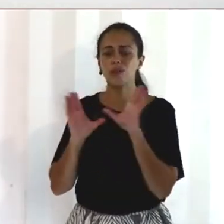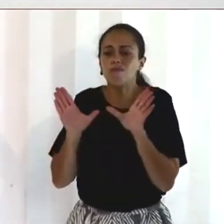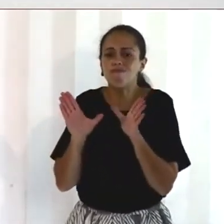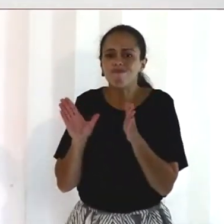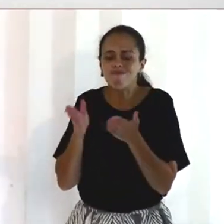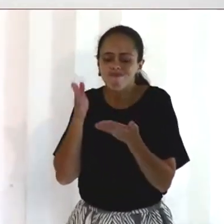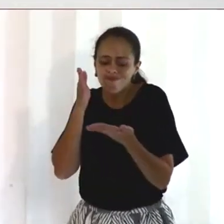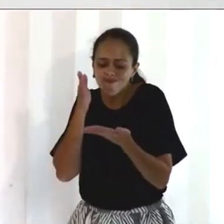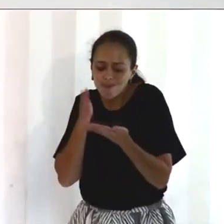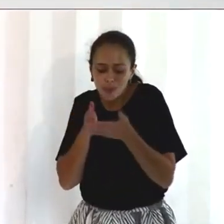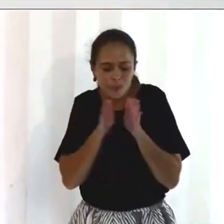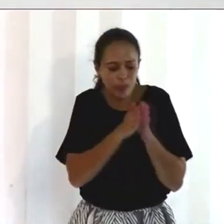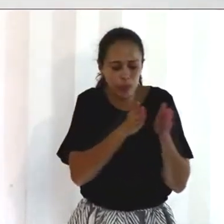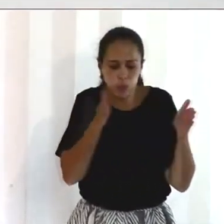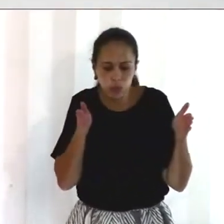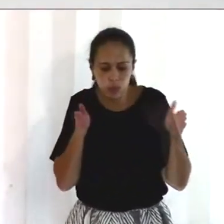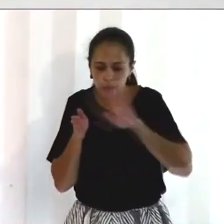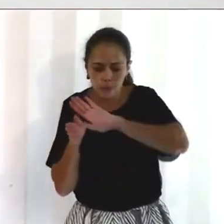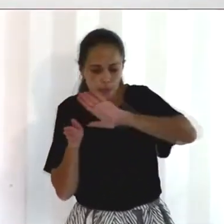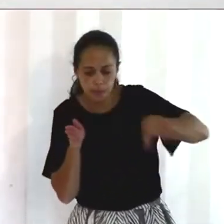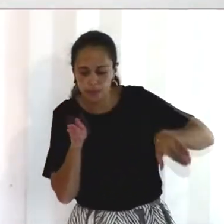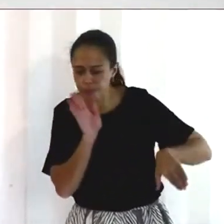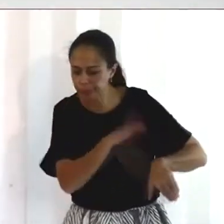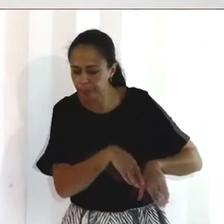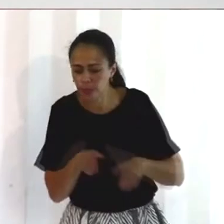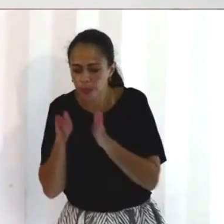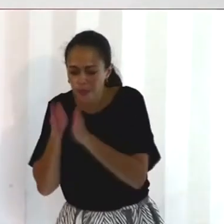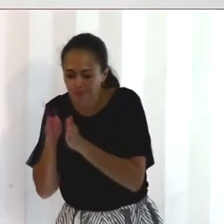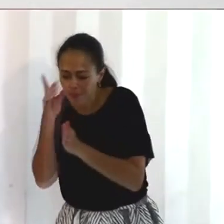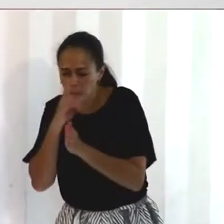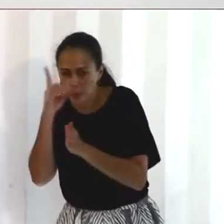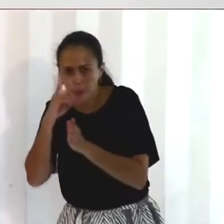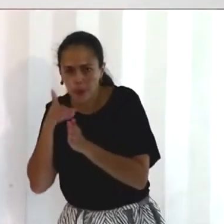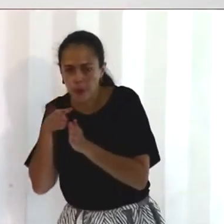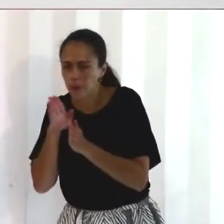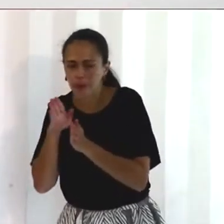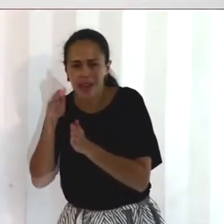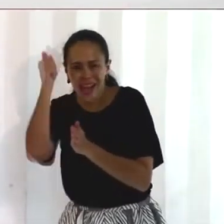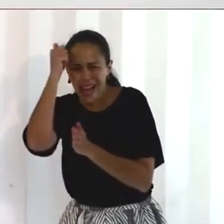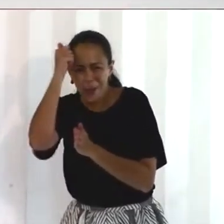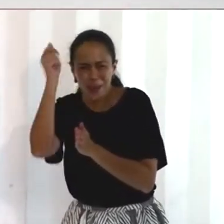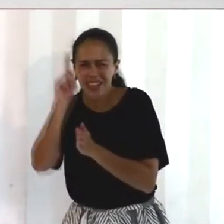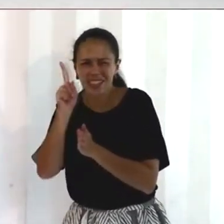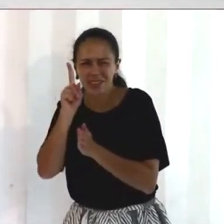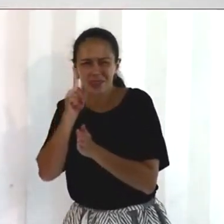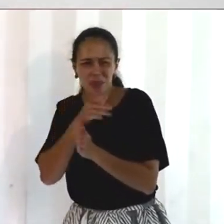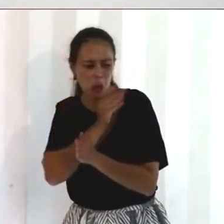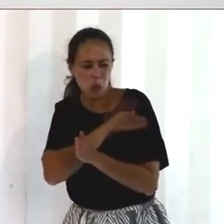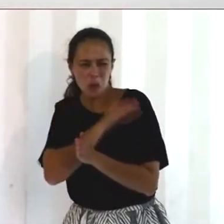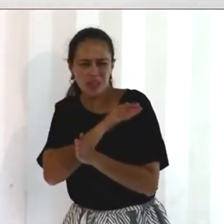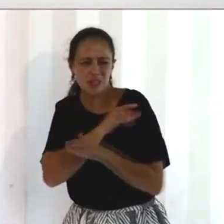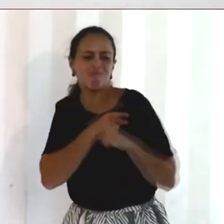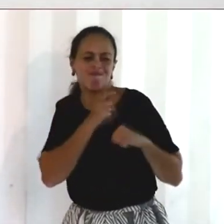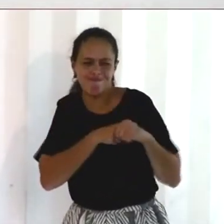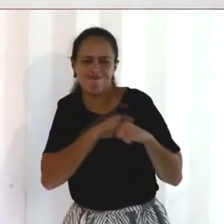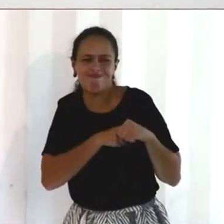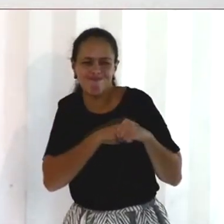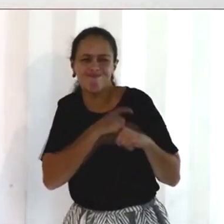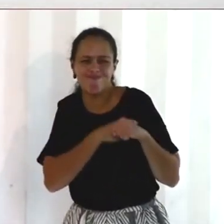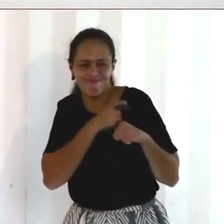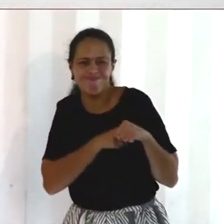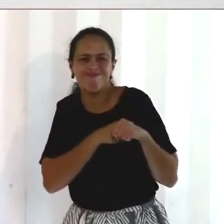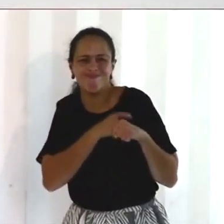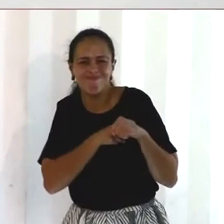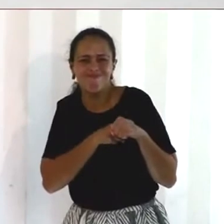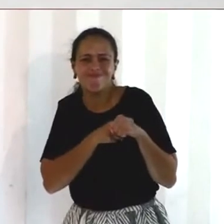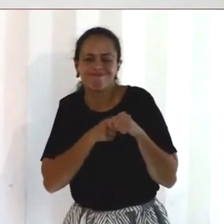vão embora para suas vidas, vão embora para os seus pecados, vão embora para a sua dureza do coração, vão embora de novo para